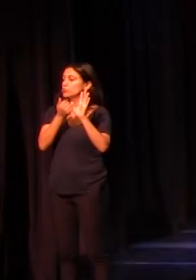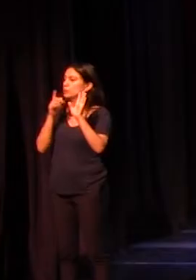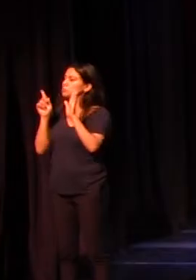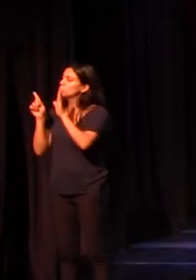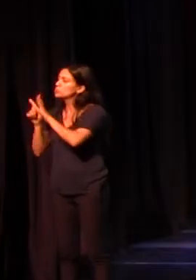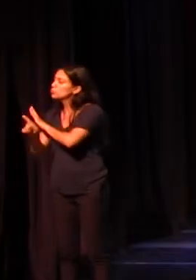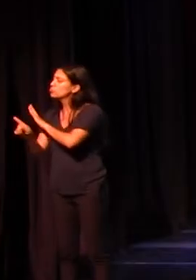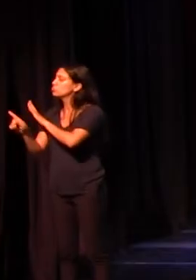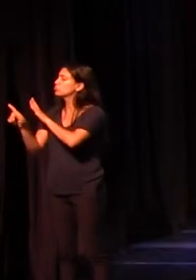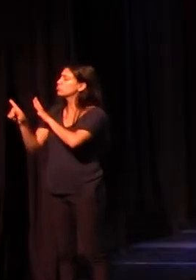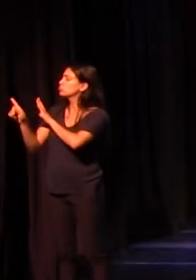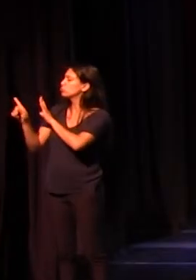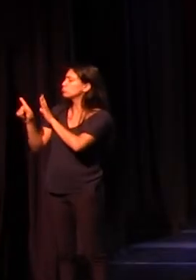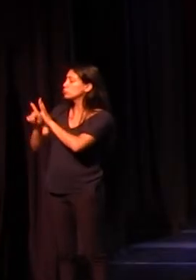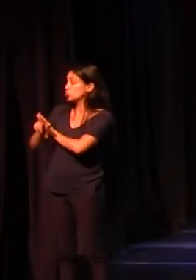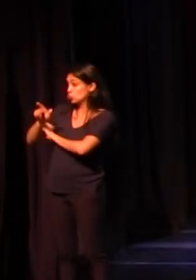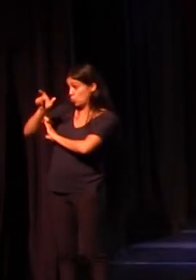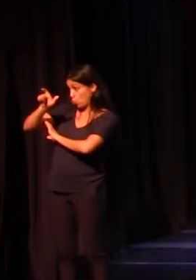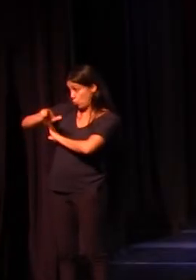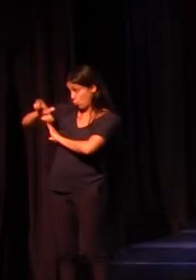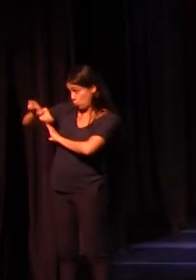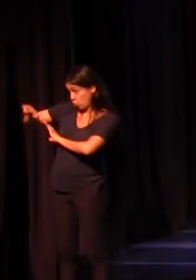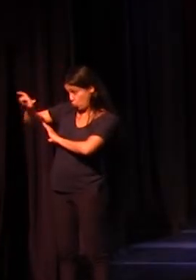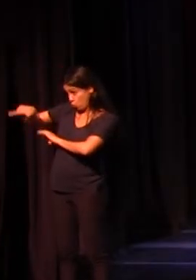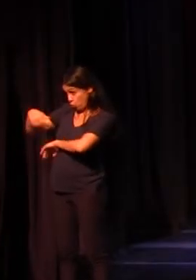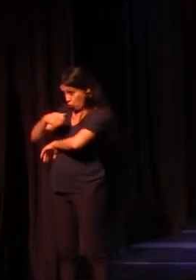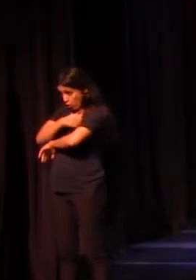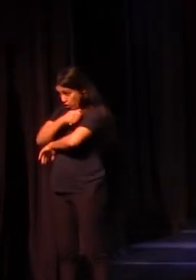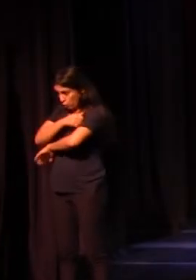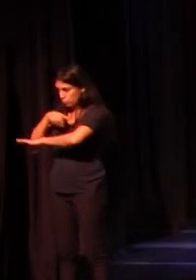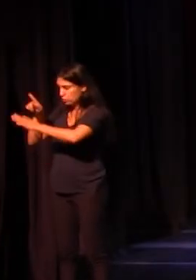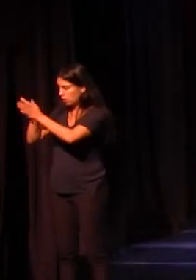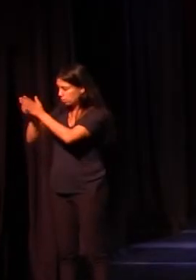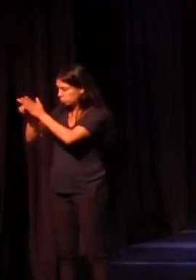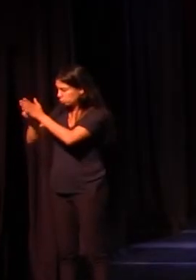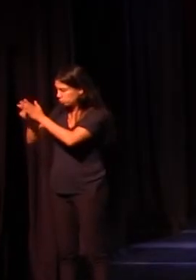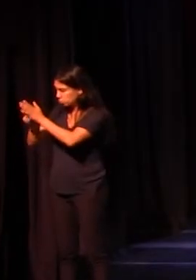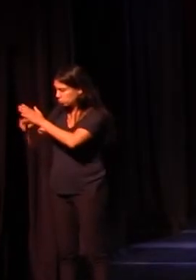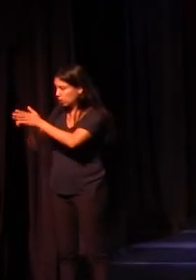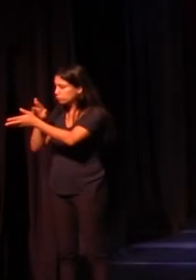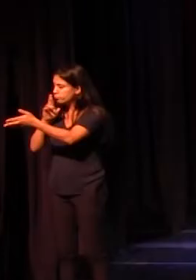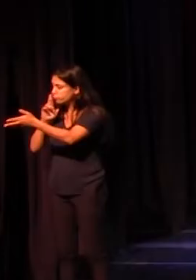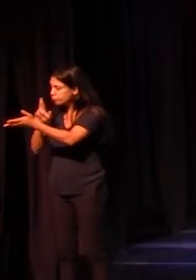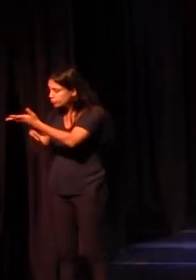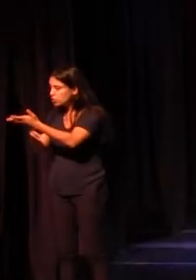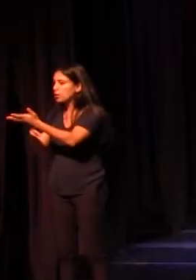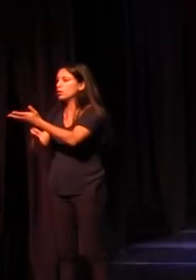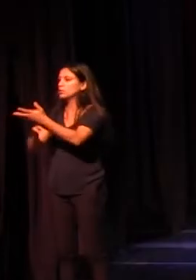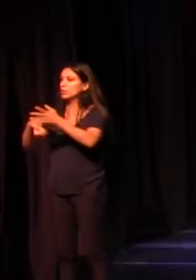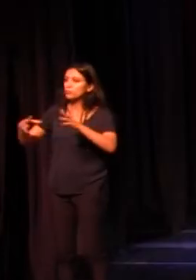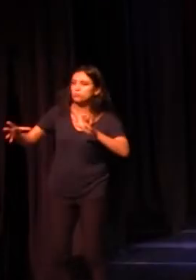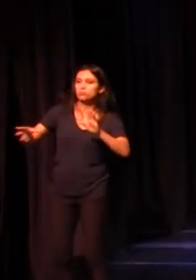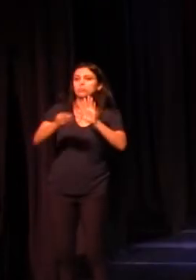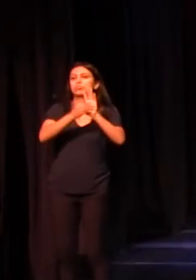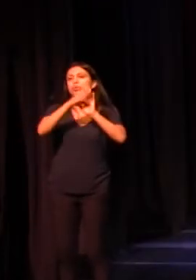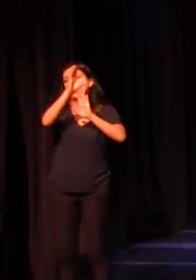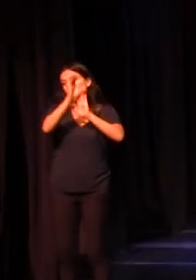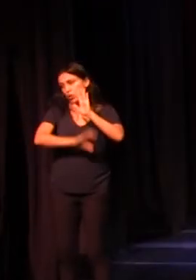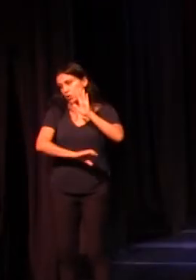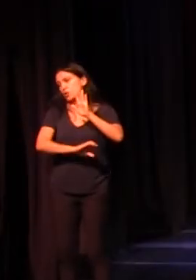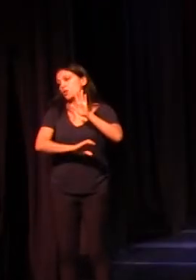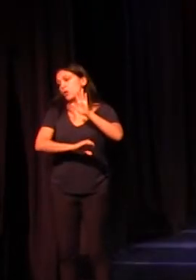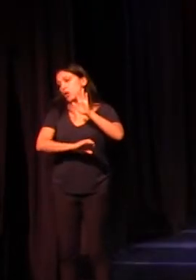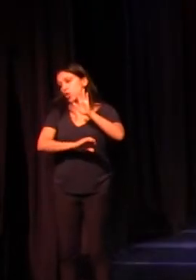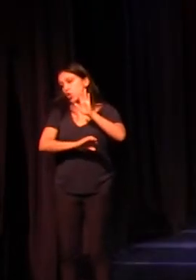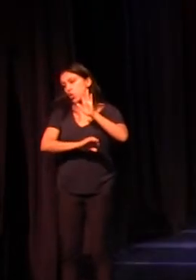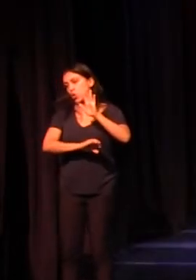de 43 mil alunos responderam a essa pesquisa. Então, isso foi muito importante, e isso direcionou muito